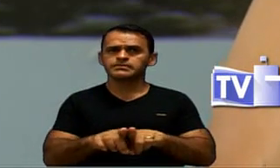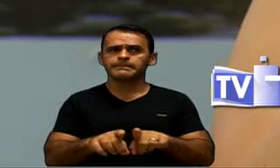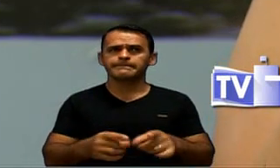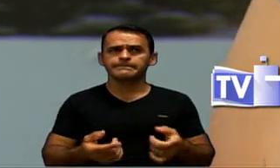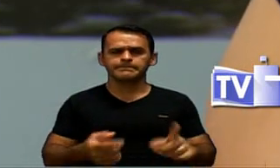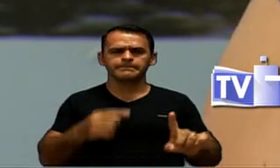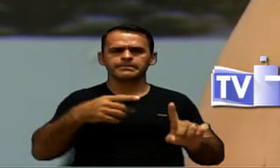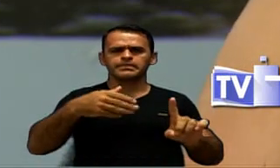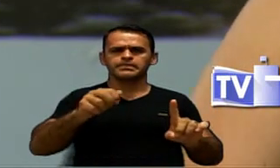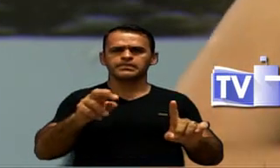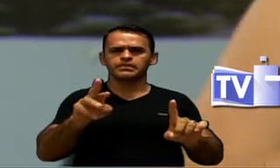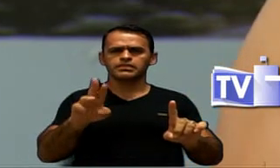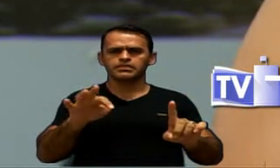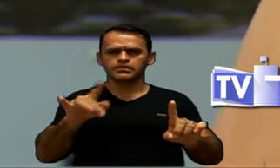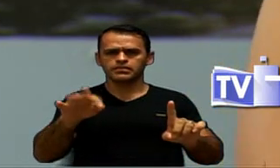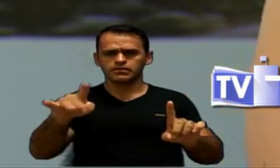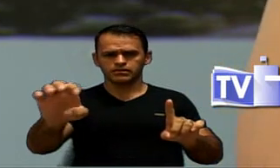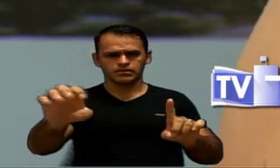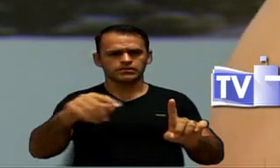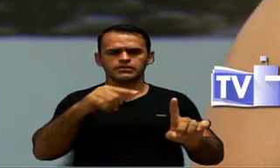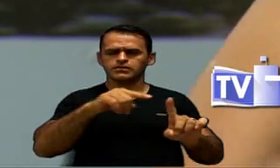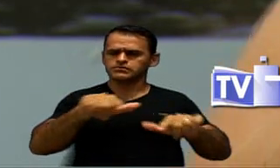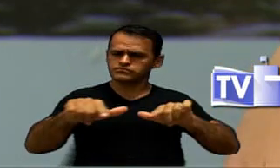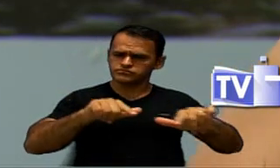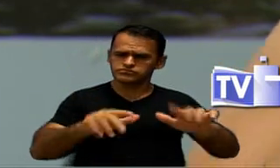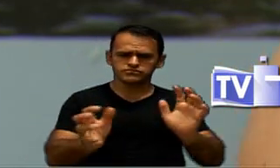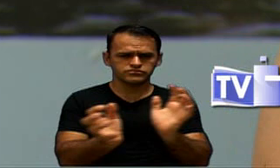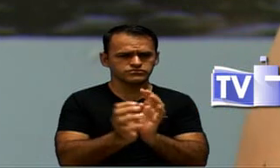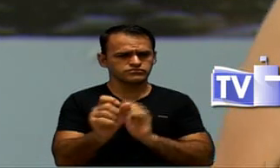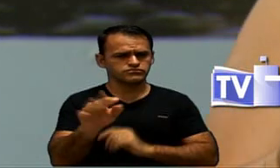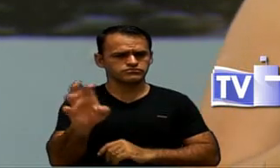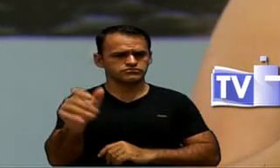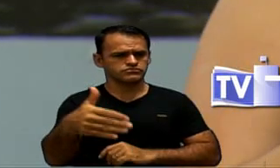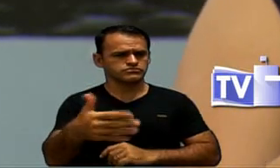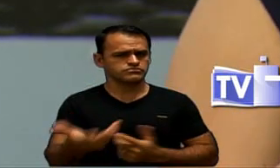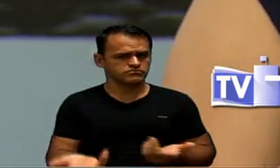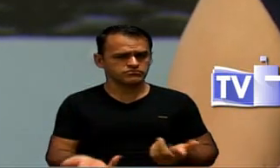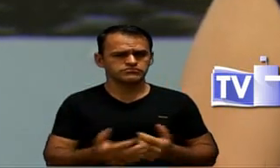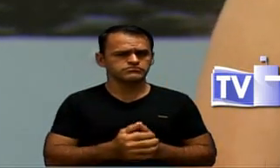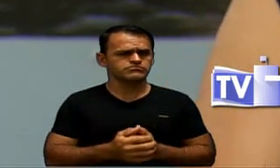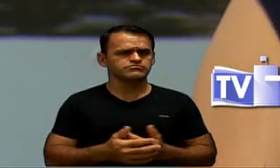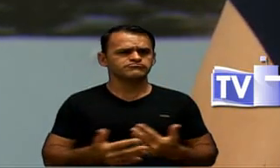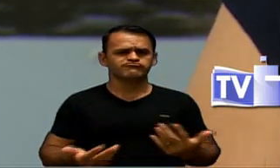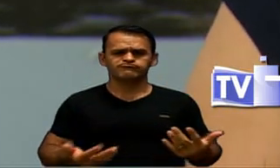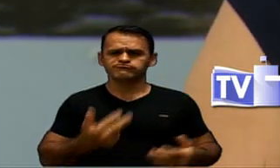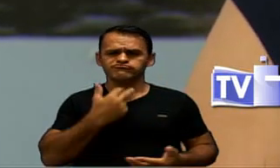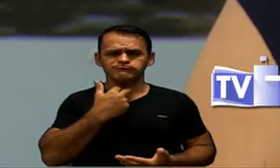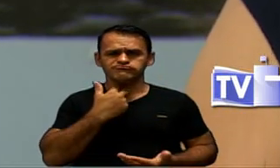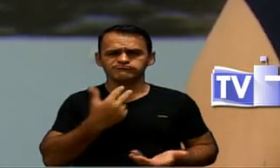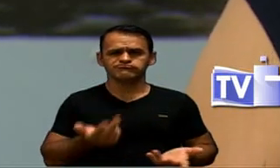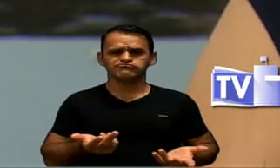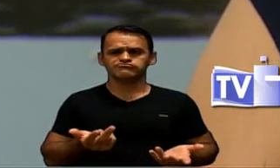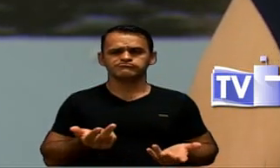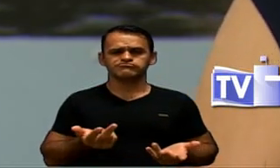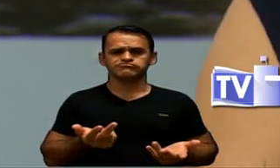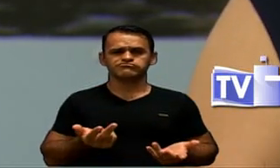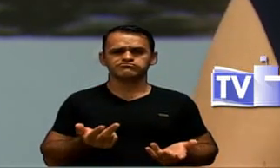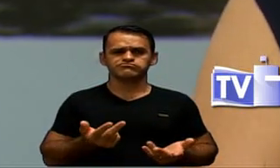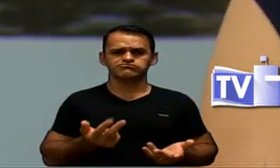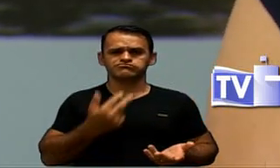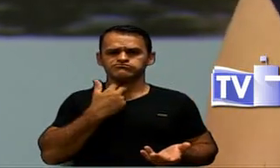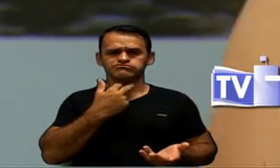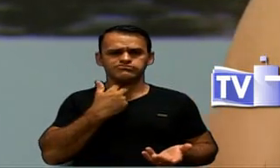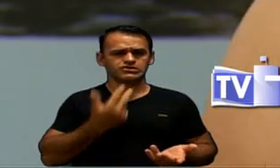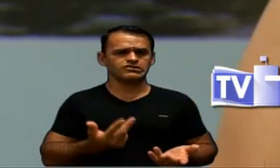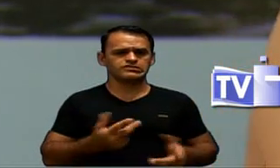A Marilene Costa, que além de lá trabalhou no SIM também. E aí você fica se revisando. Só que precisa, não pode ser assim. A gente não